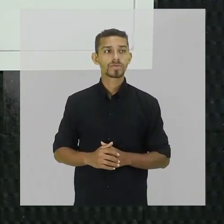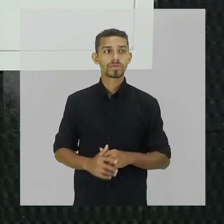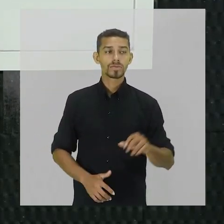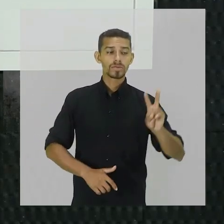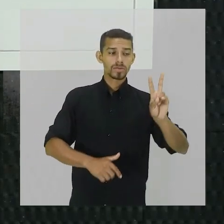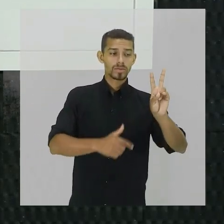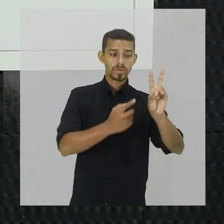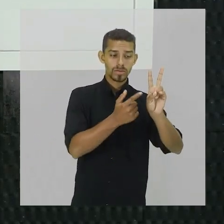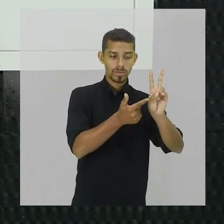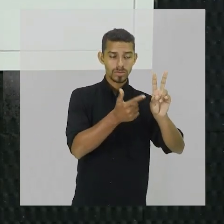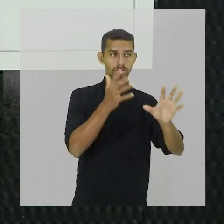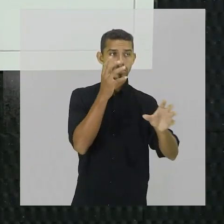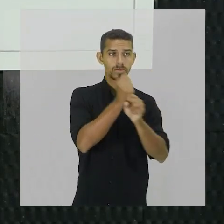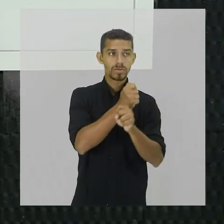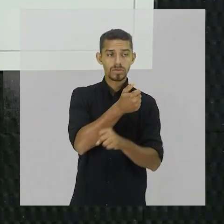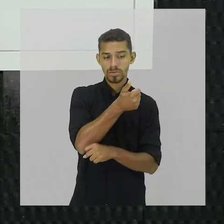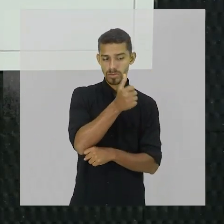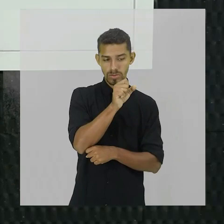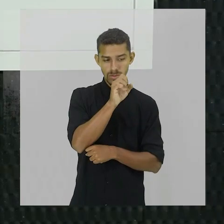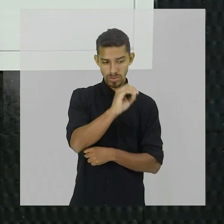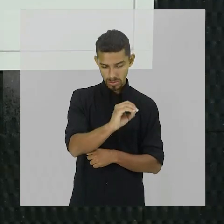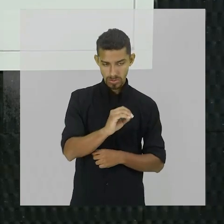Aqui vai ficar 180